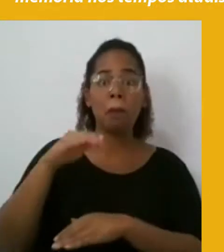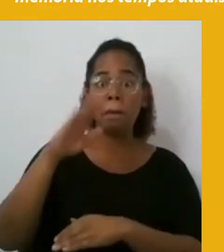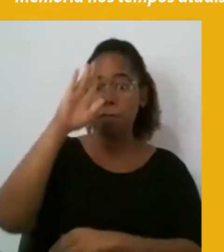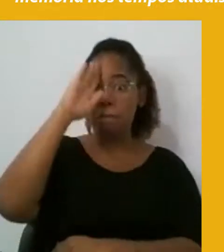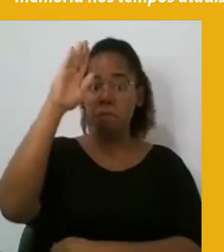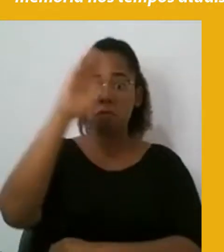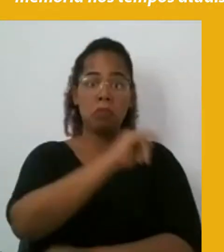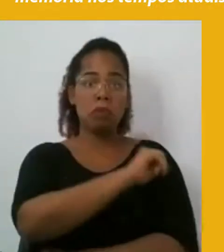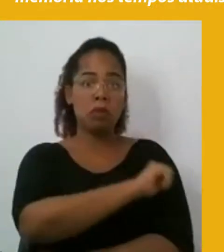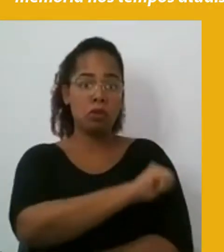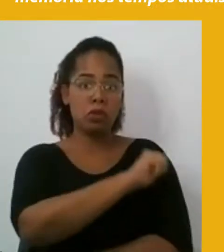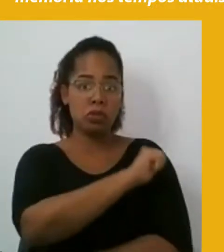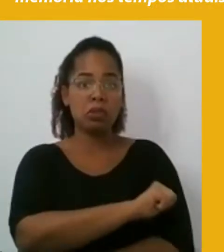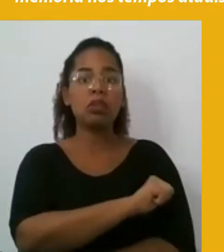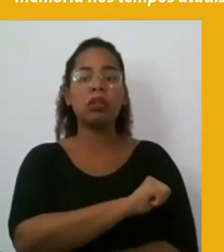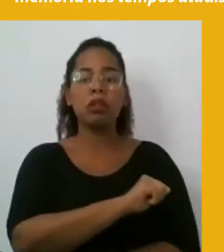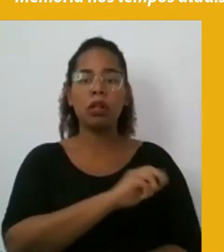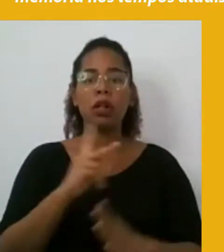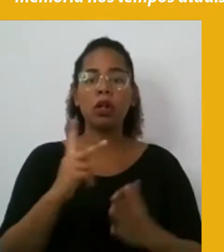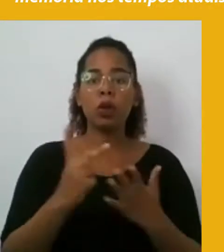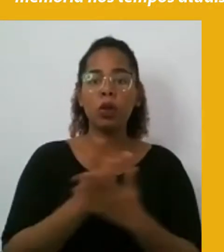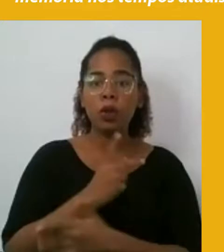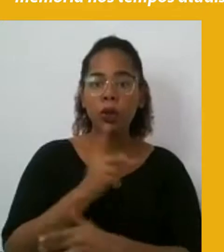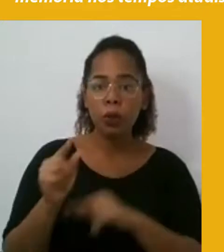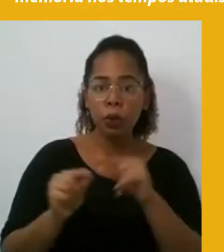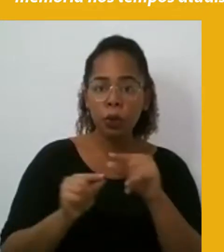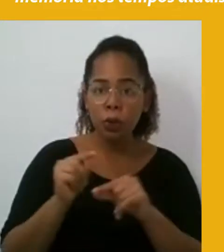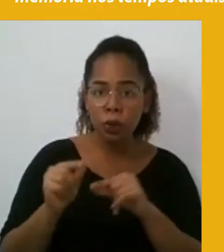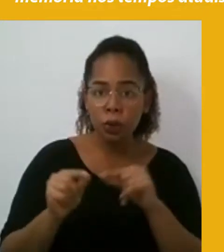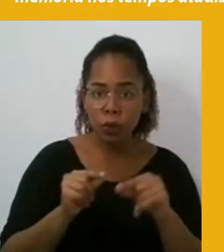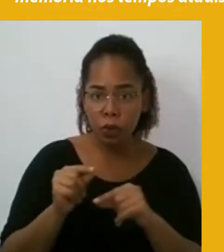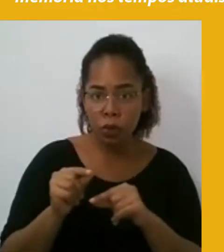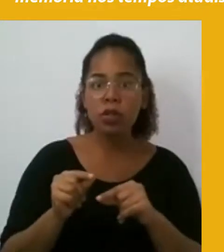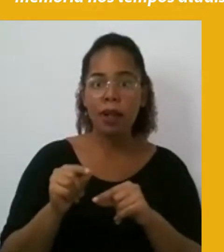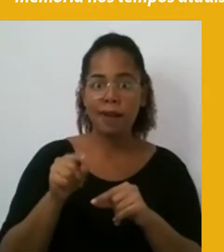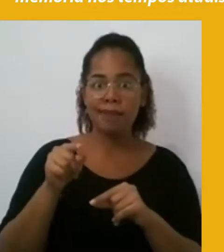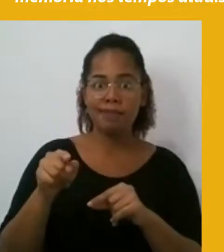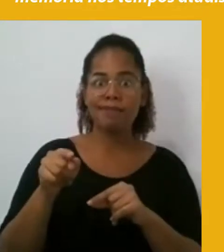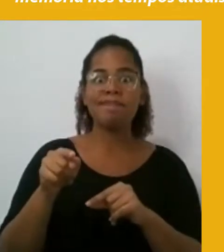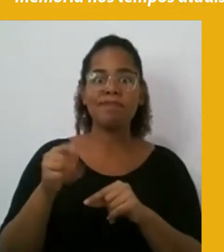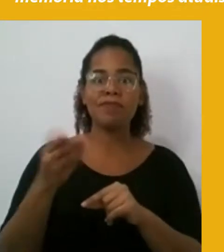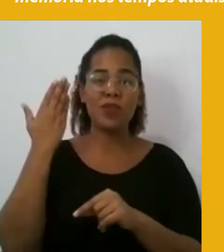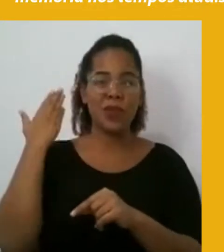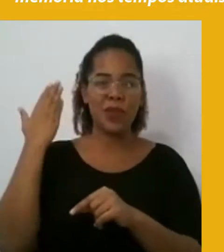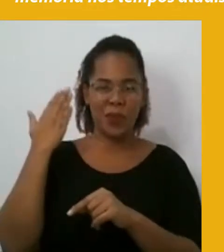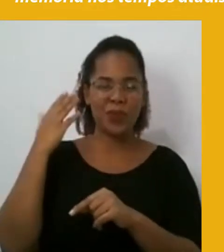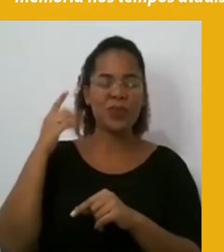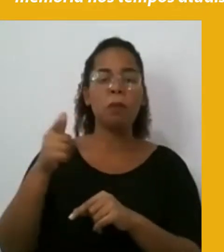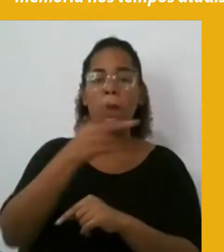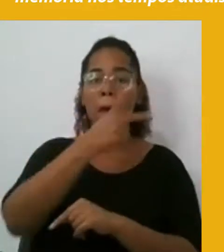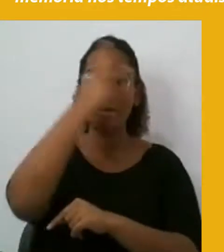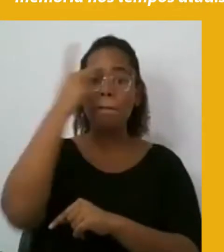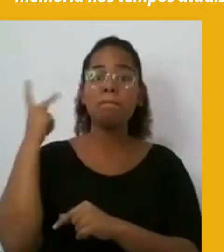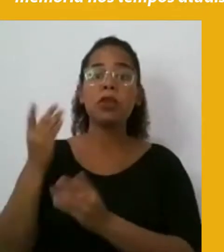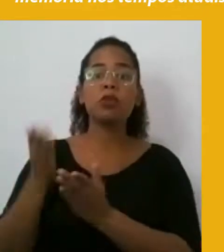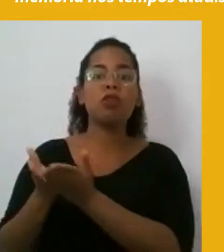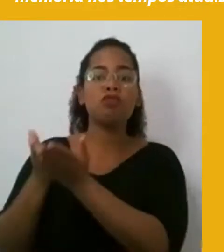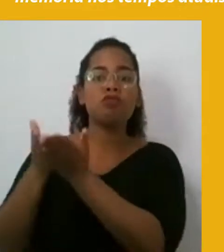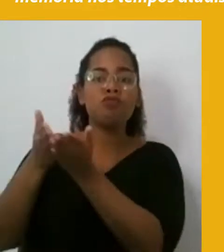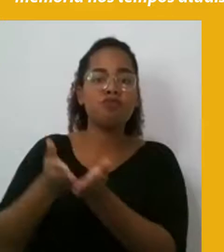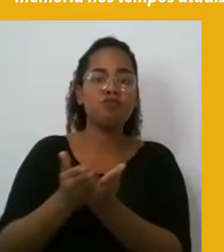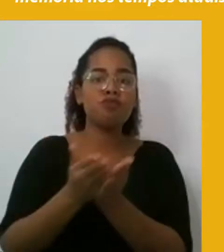receberam os navios, que trouxeram, enfim, aqueles primeiros infectados de influenza, né? Eu comecei, então, a ler